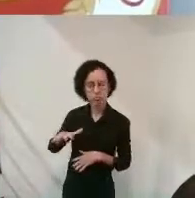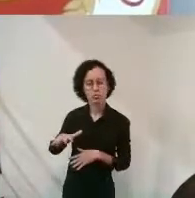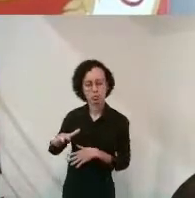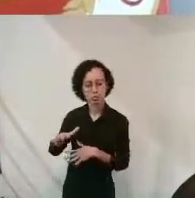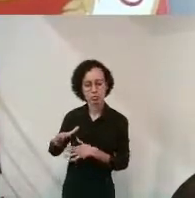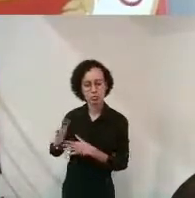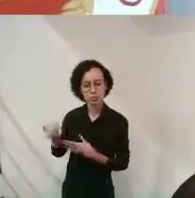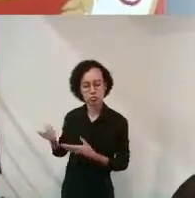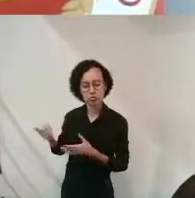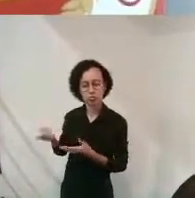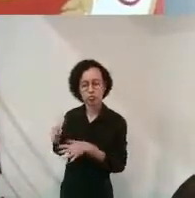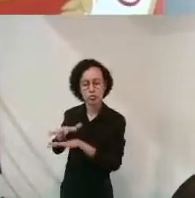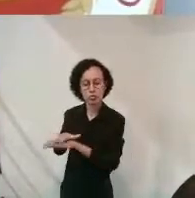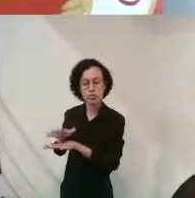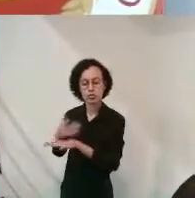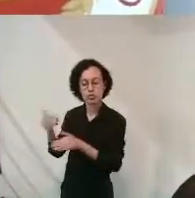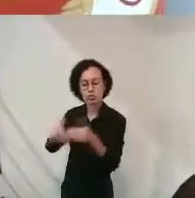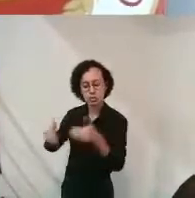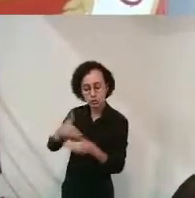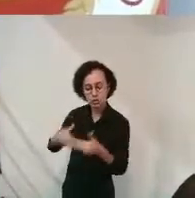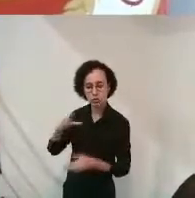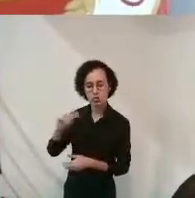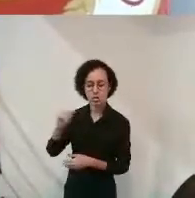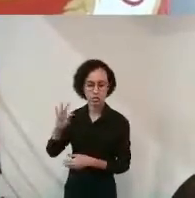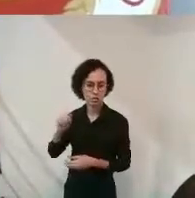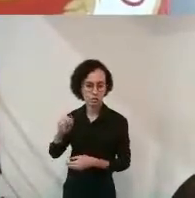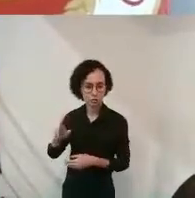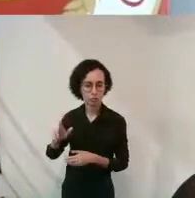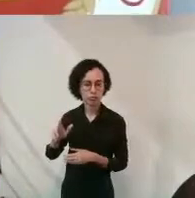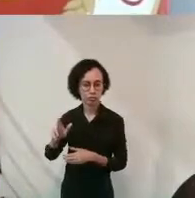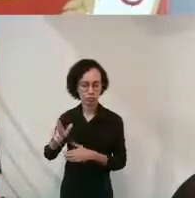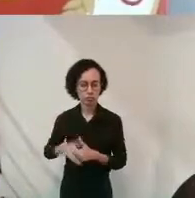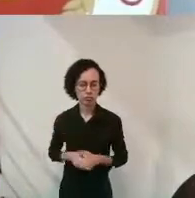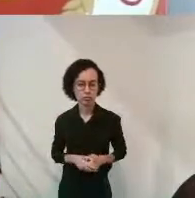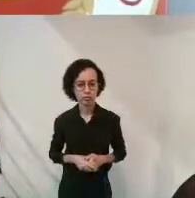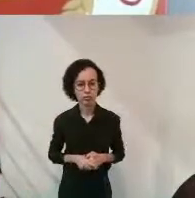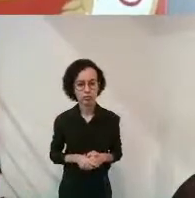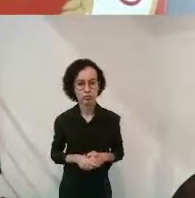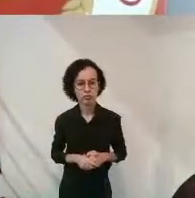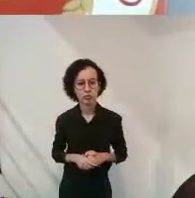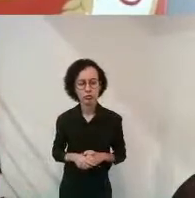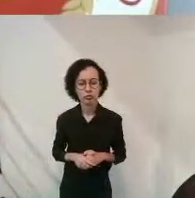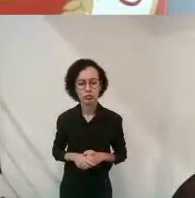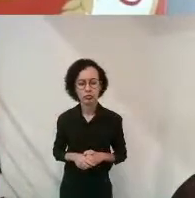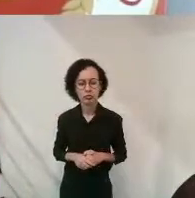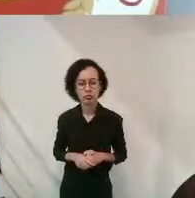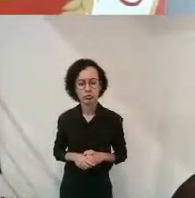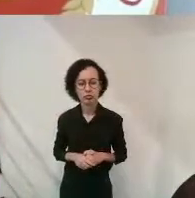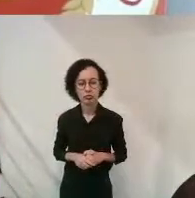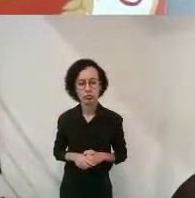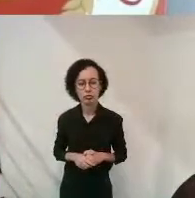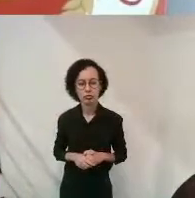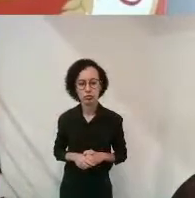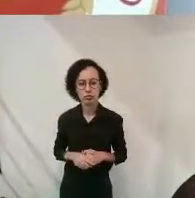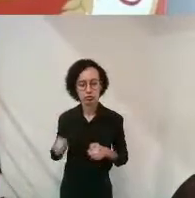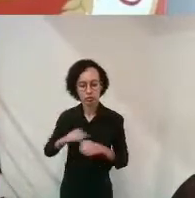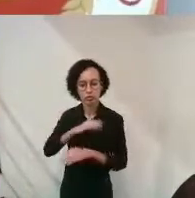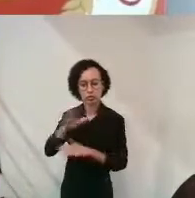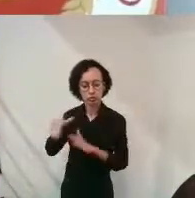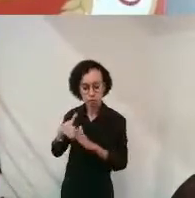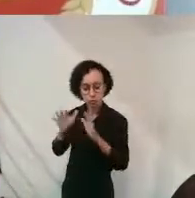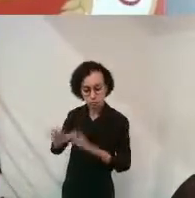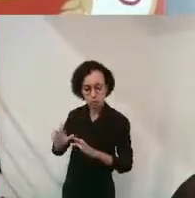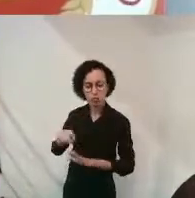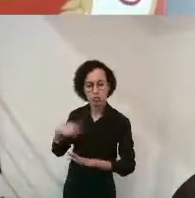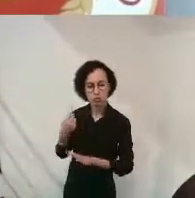de inclusão com a participação dos principais destinatários, que são os catadores. Feito isso tudo, nós